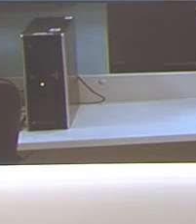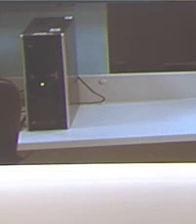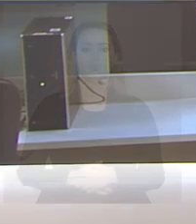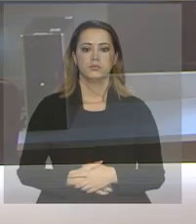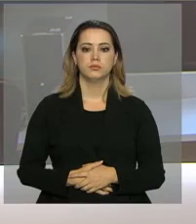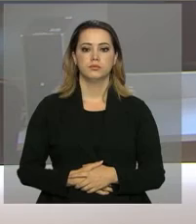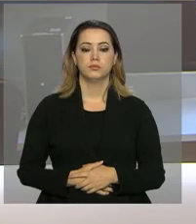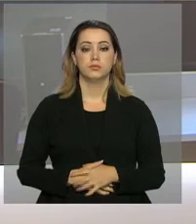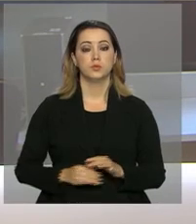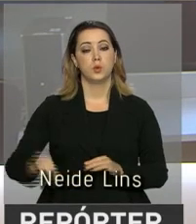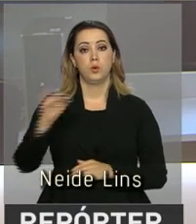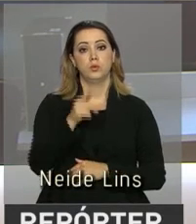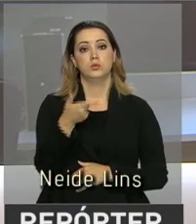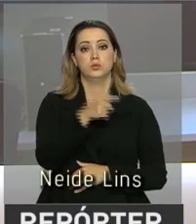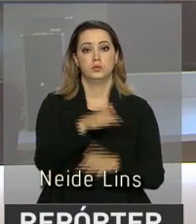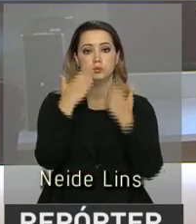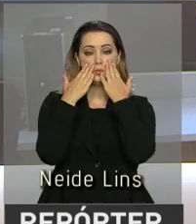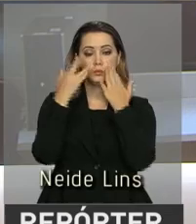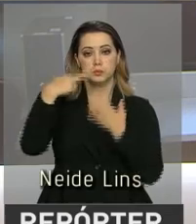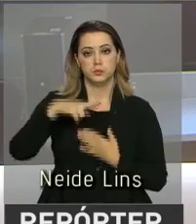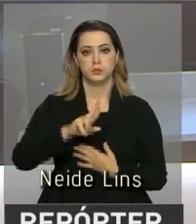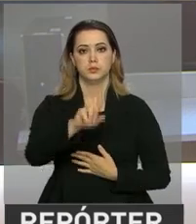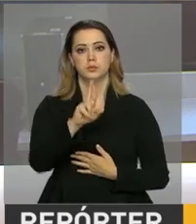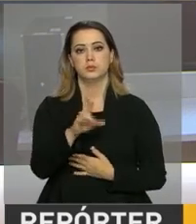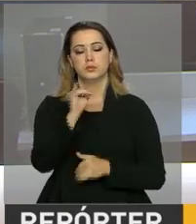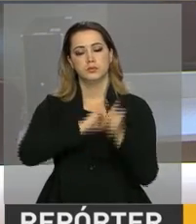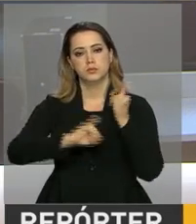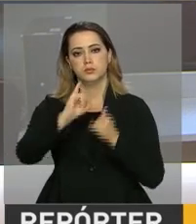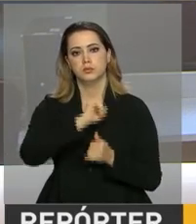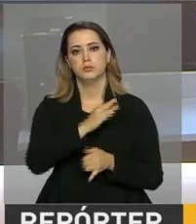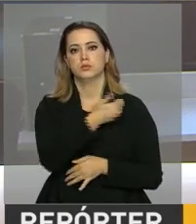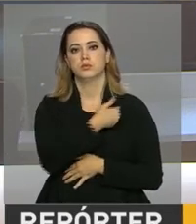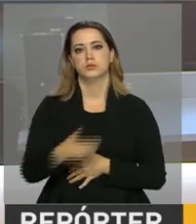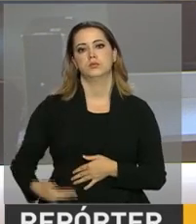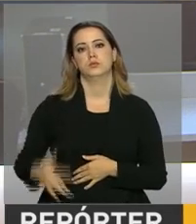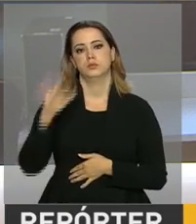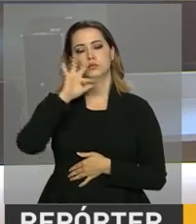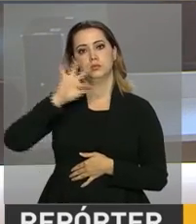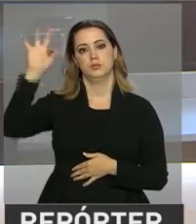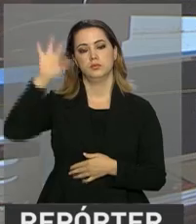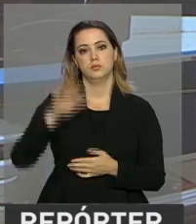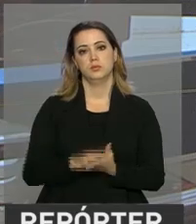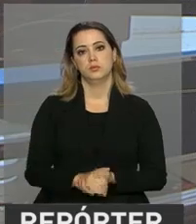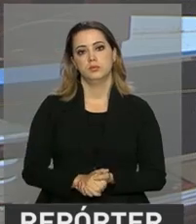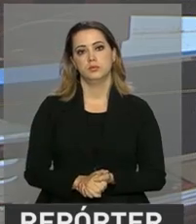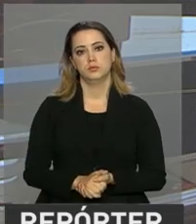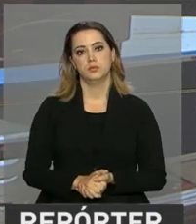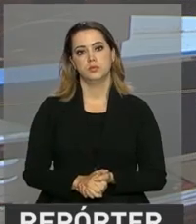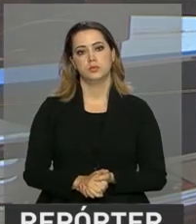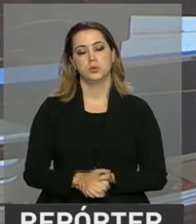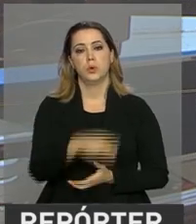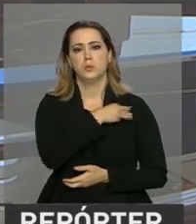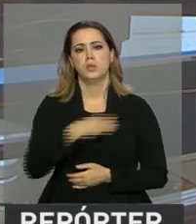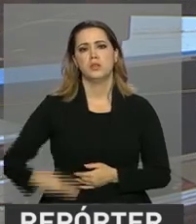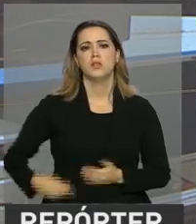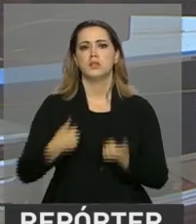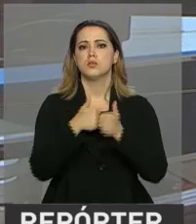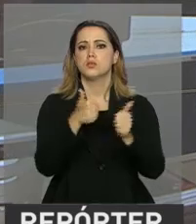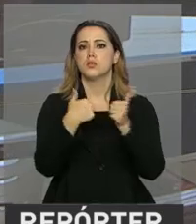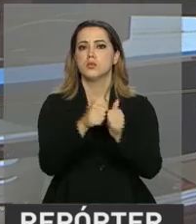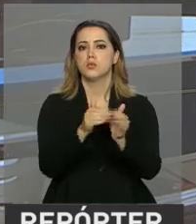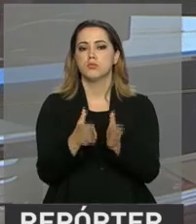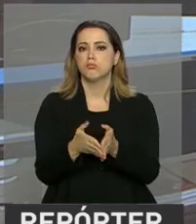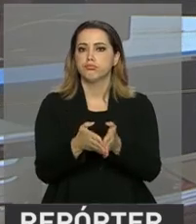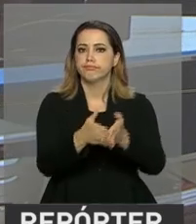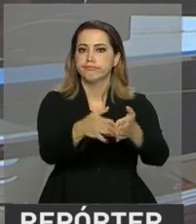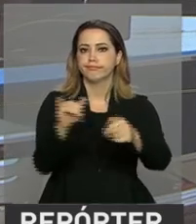o la no ar mais uma edição do repórter nbr as notícias do governo federal o ministro dos transportes portos de